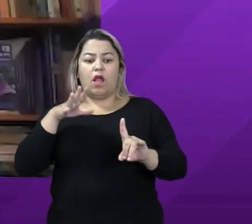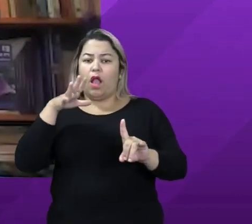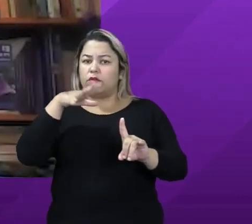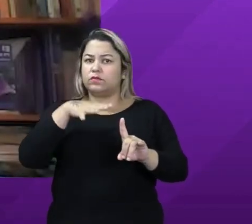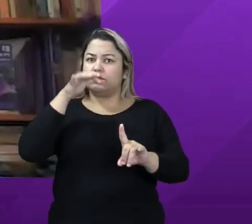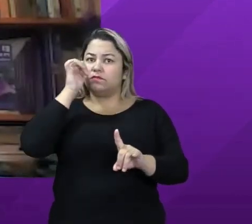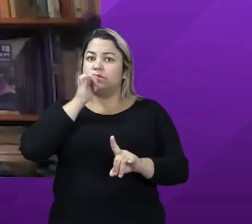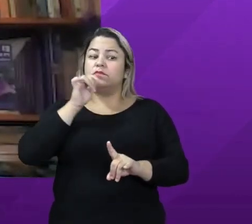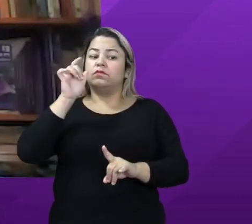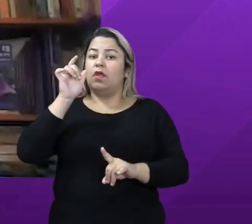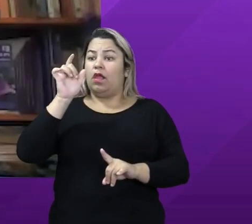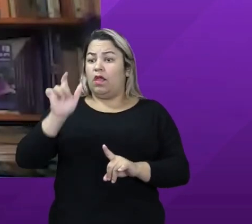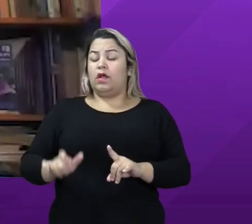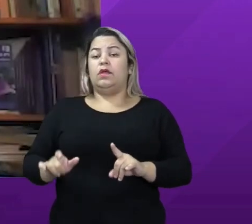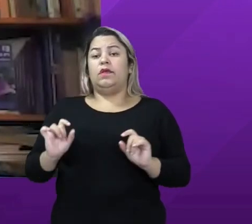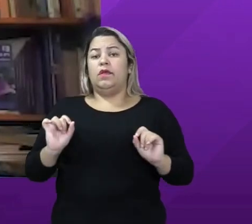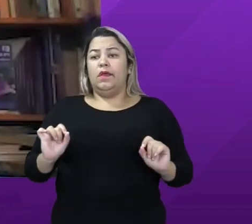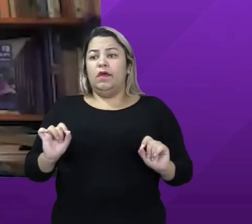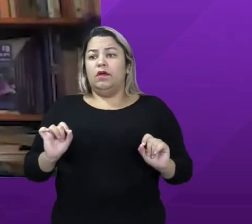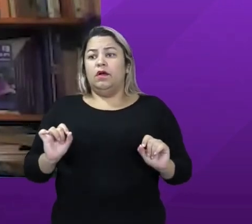mulheres, que é exatamente